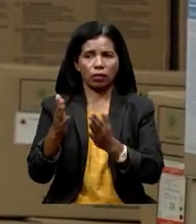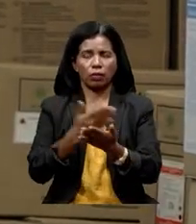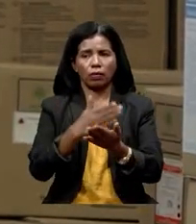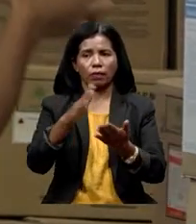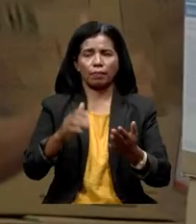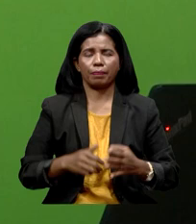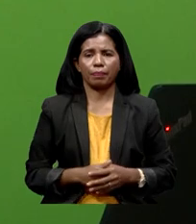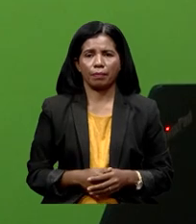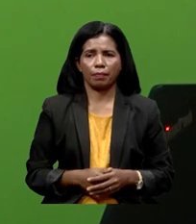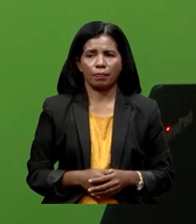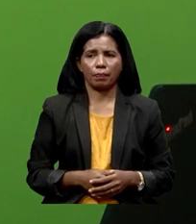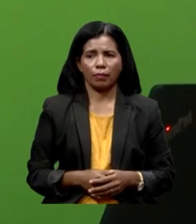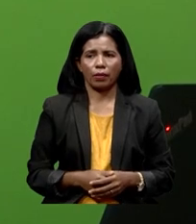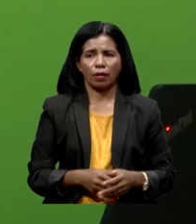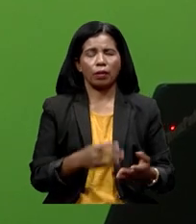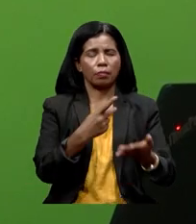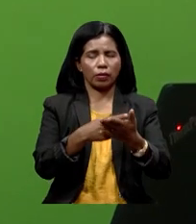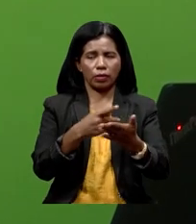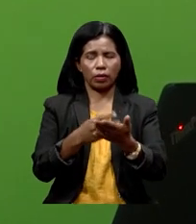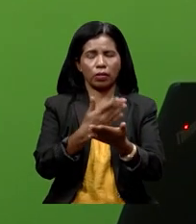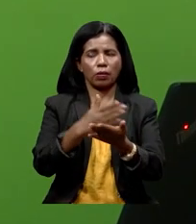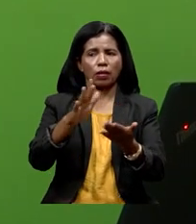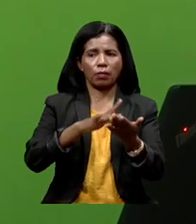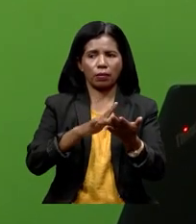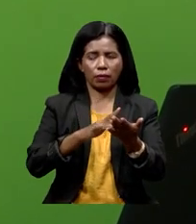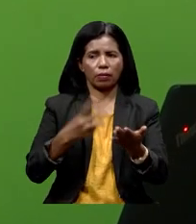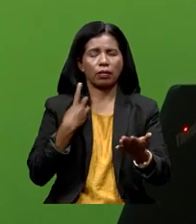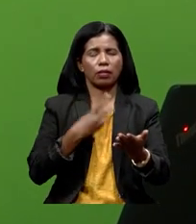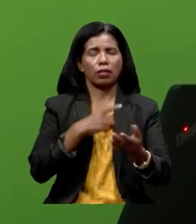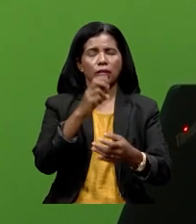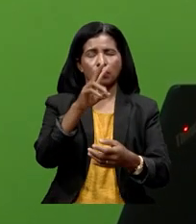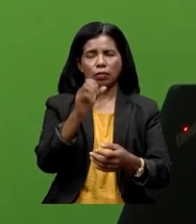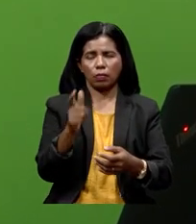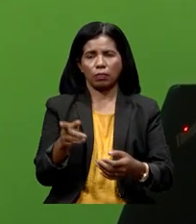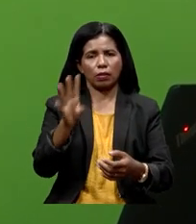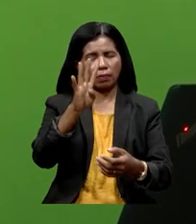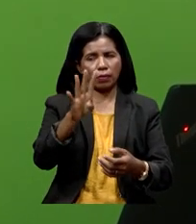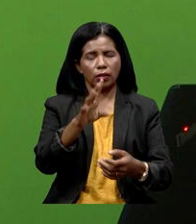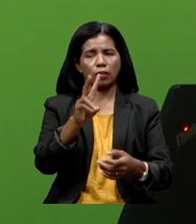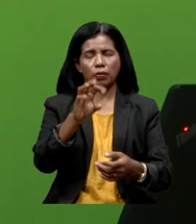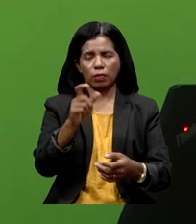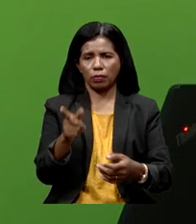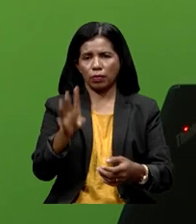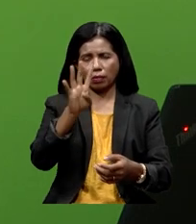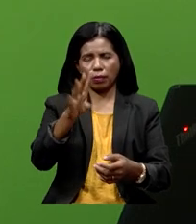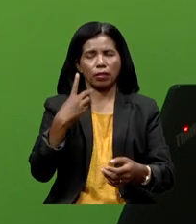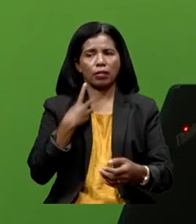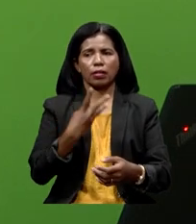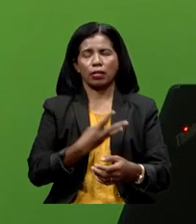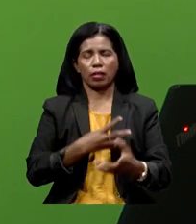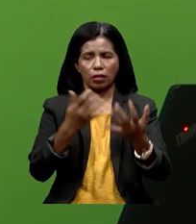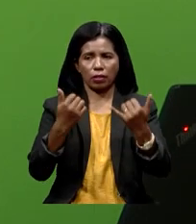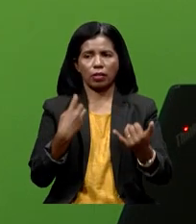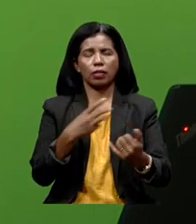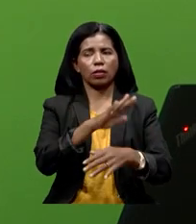ao projeto para compras medicamentos em um sitio em 2024. Ya 2024 kita agora kita